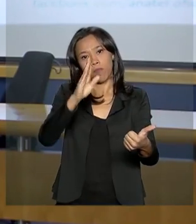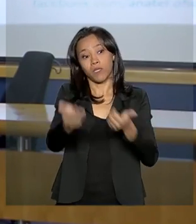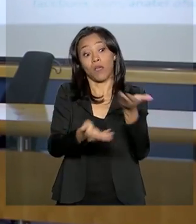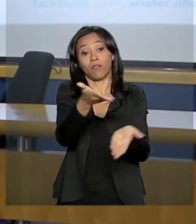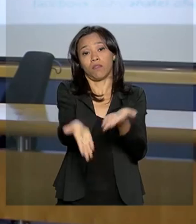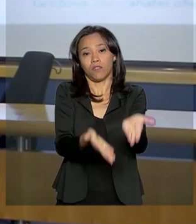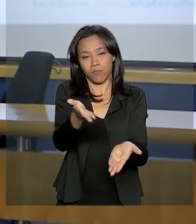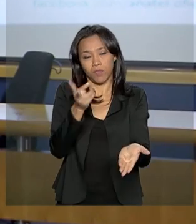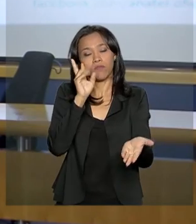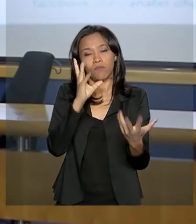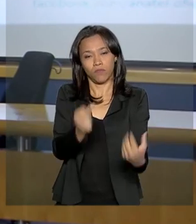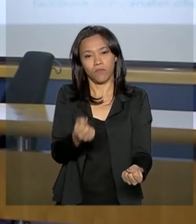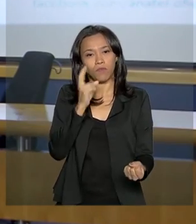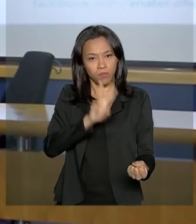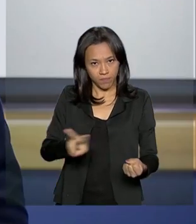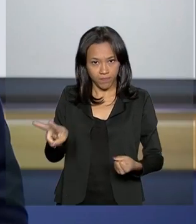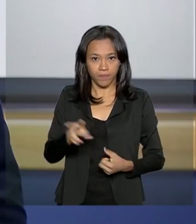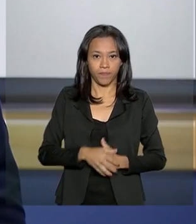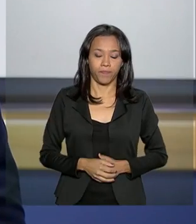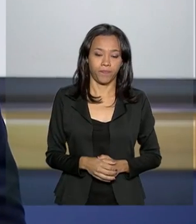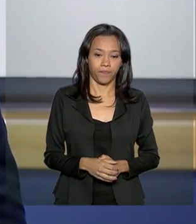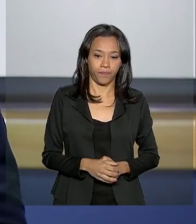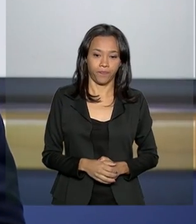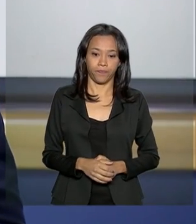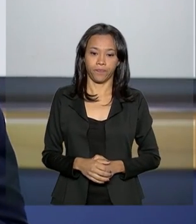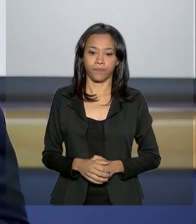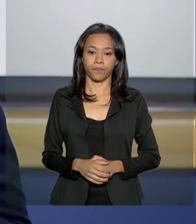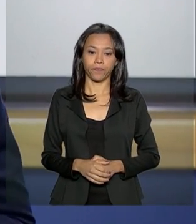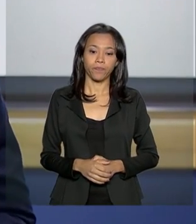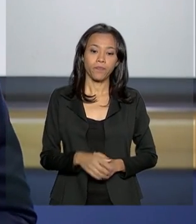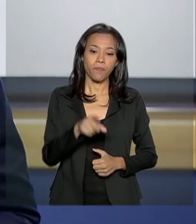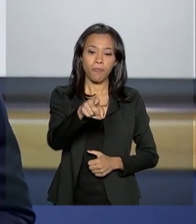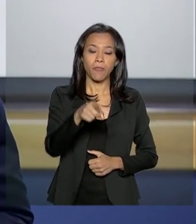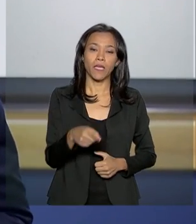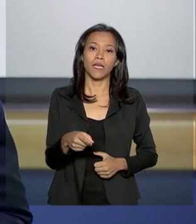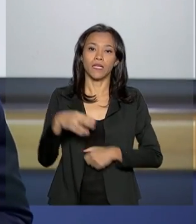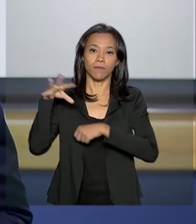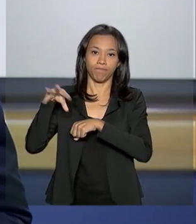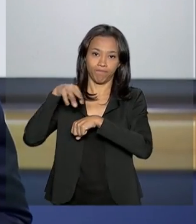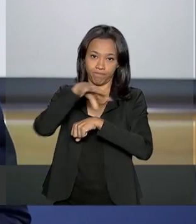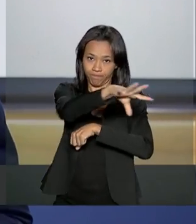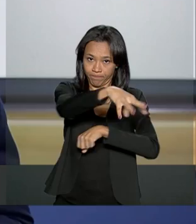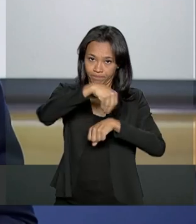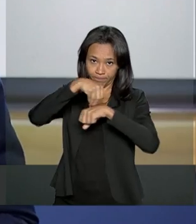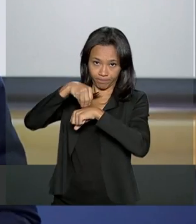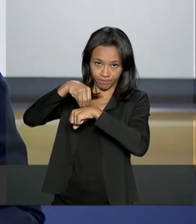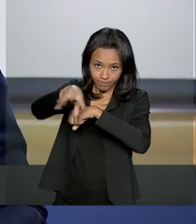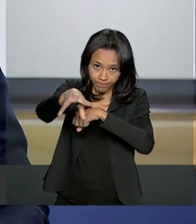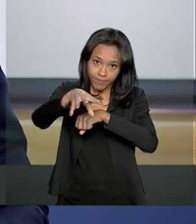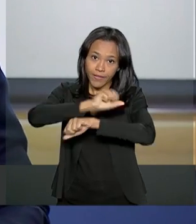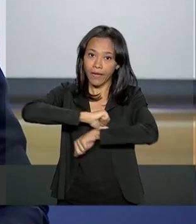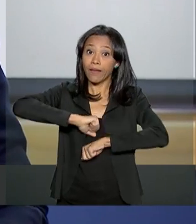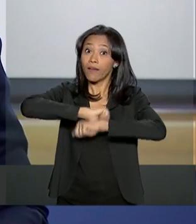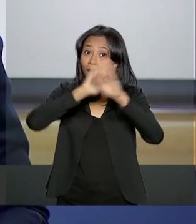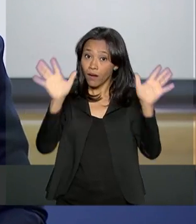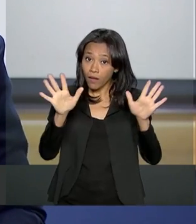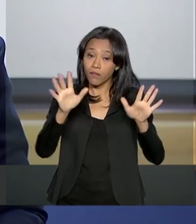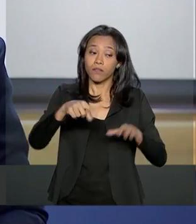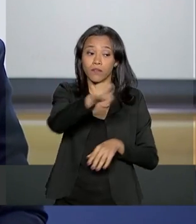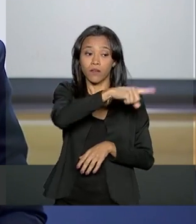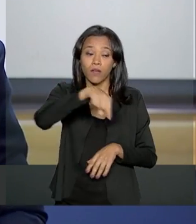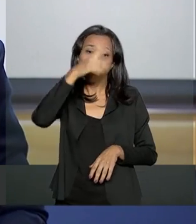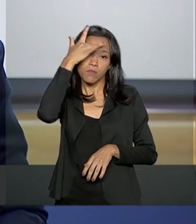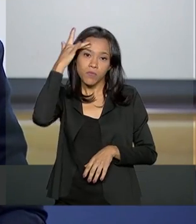cliente. Vamos ouvir. O recado do consumidor é muito claro. Os consumidores